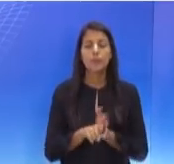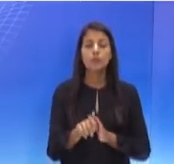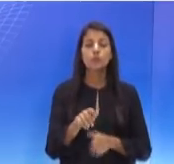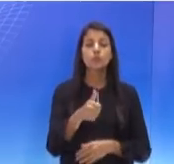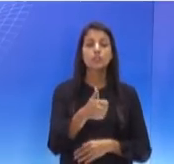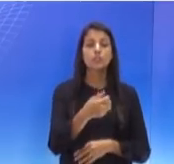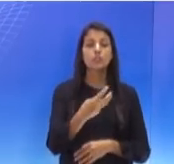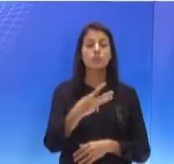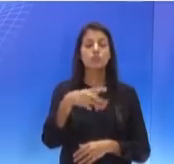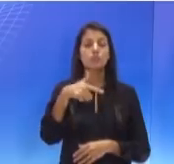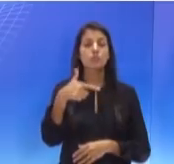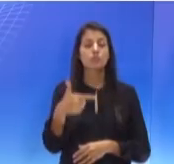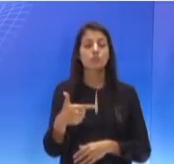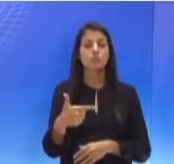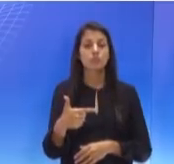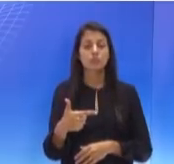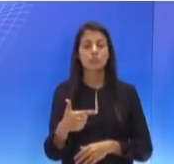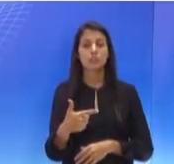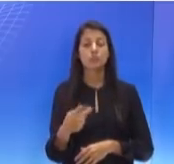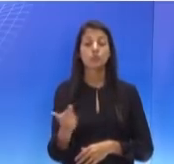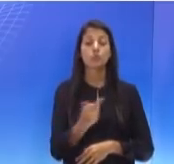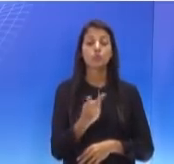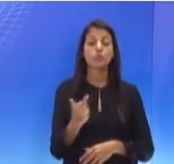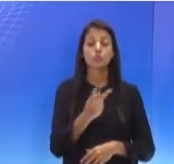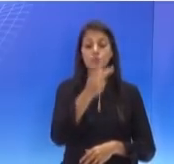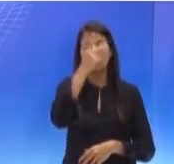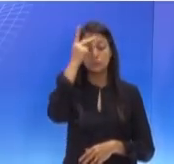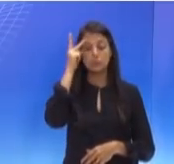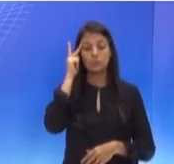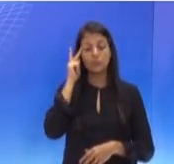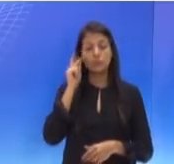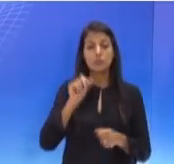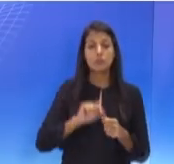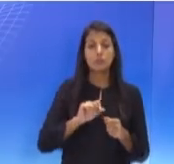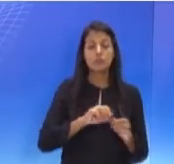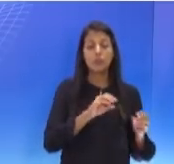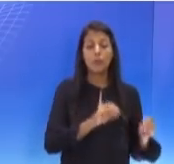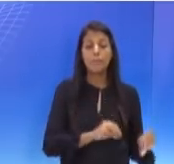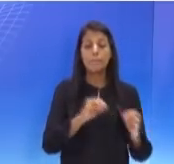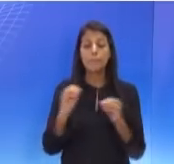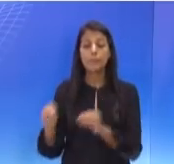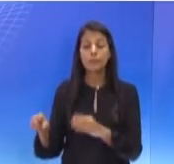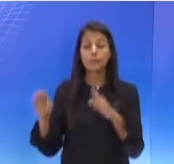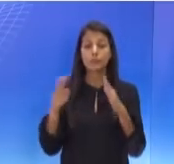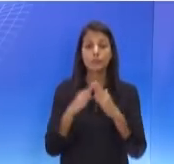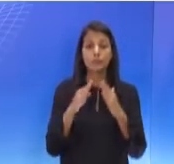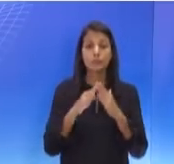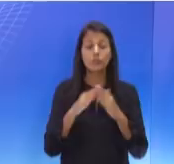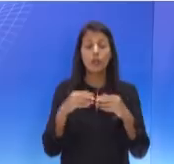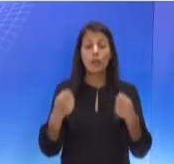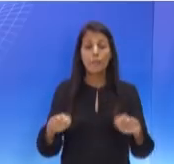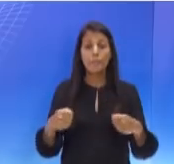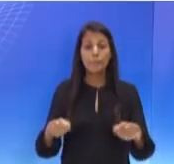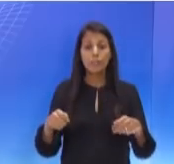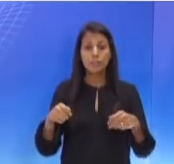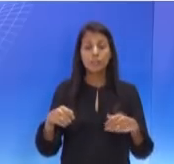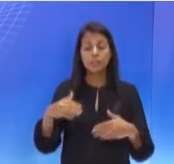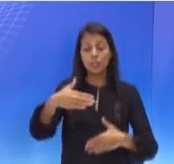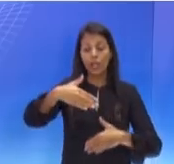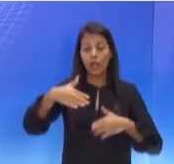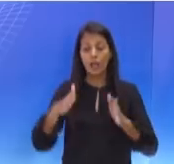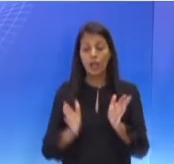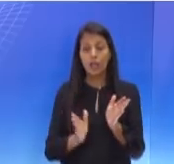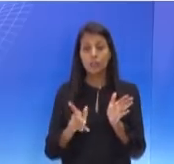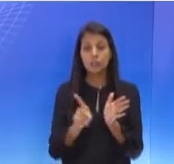142. Um casal realiza sua mudança de domicílio e necessita colocar uma caixa de papelão,